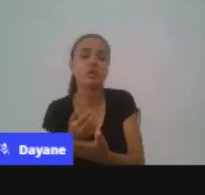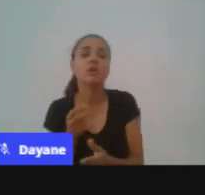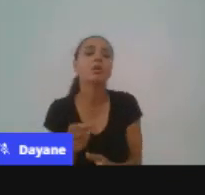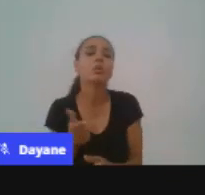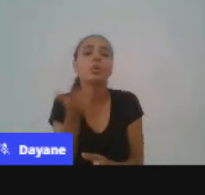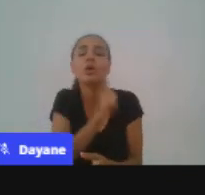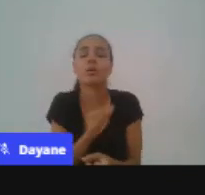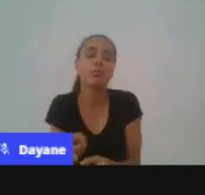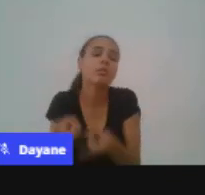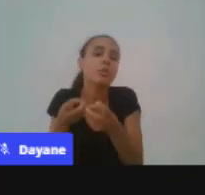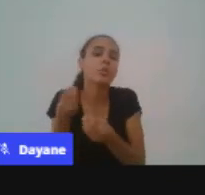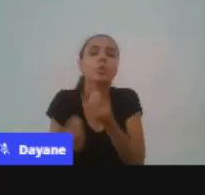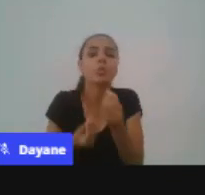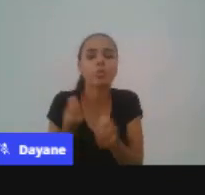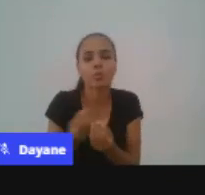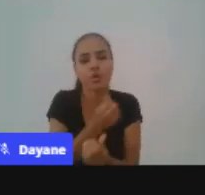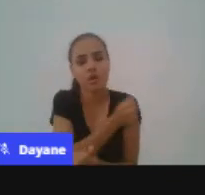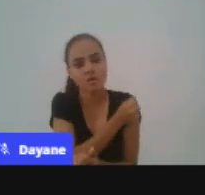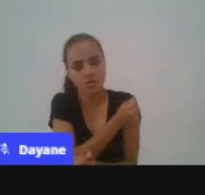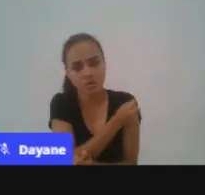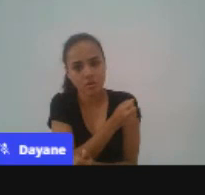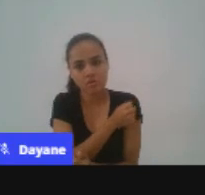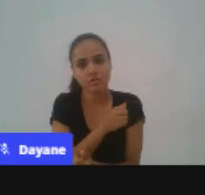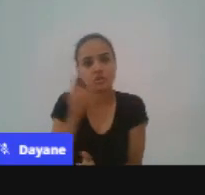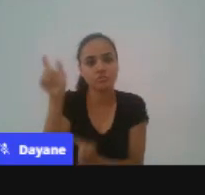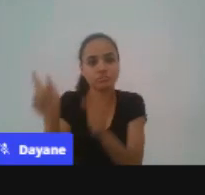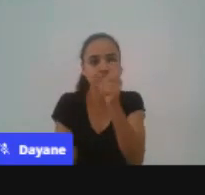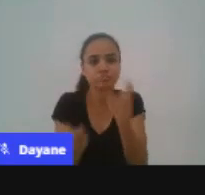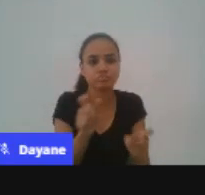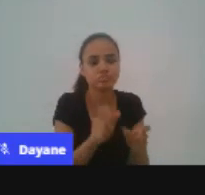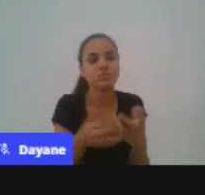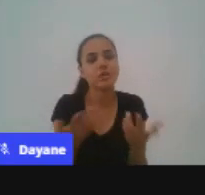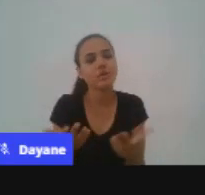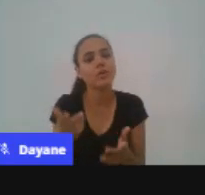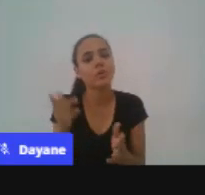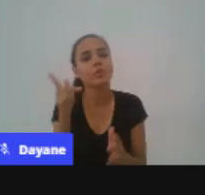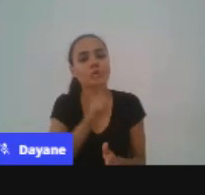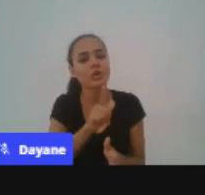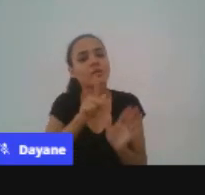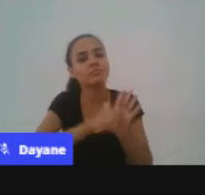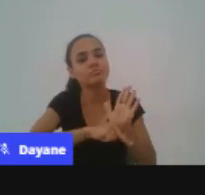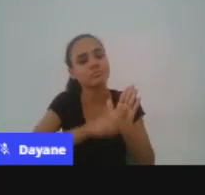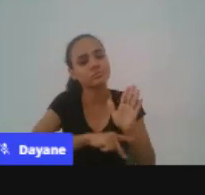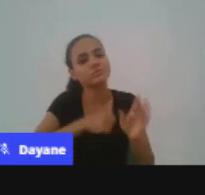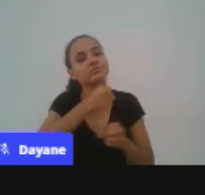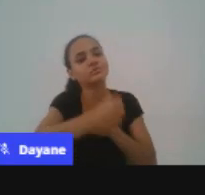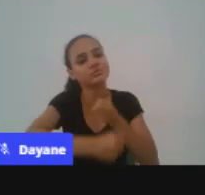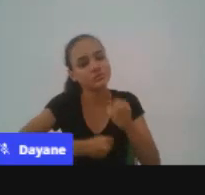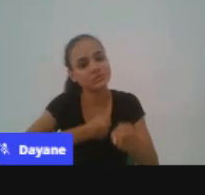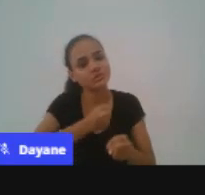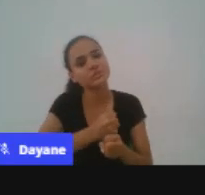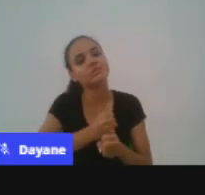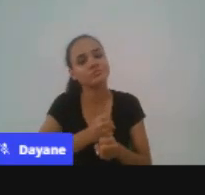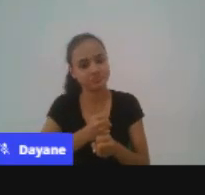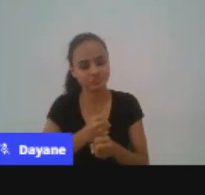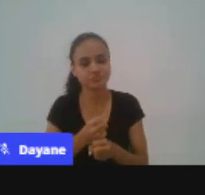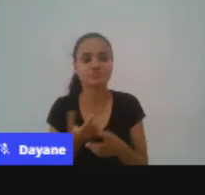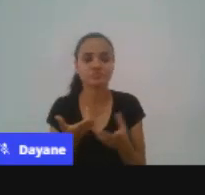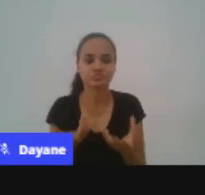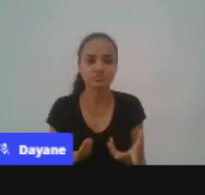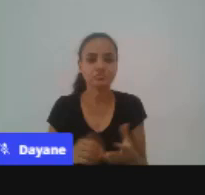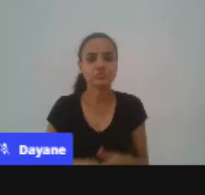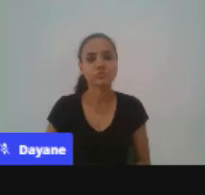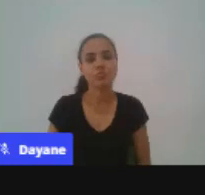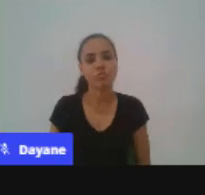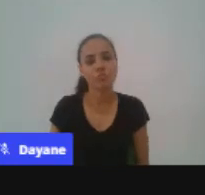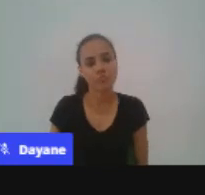planejar o início do meu ano letivo. Pode passar, por gentileza. Bom, e como que vai ser o